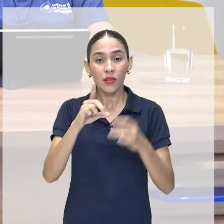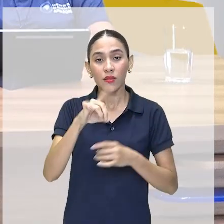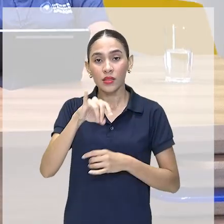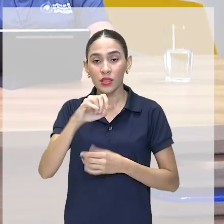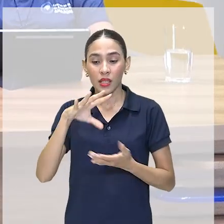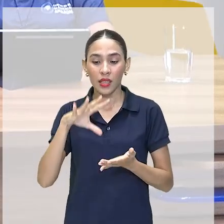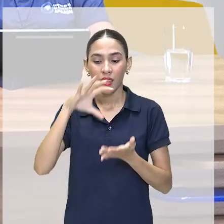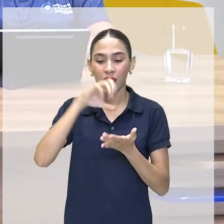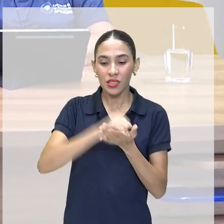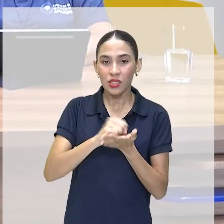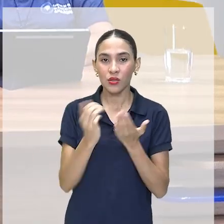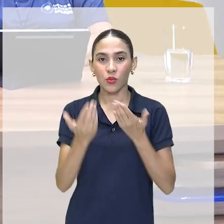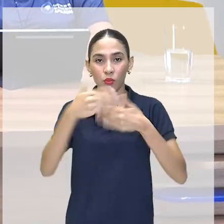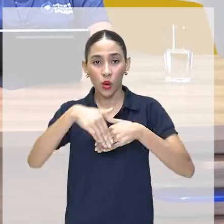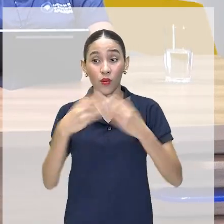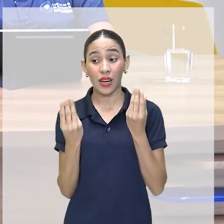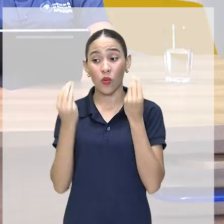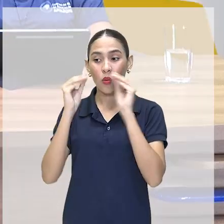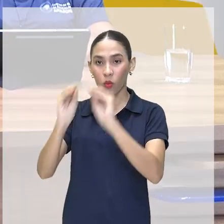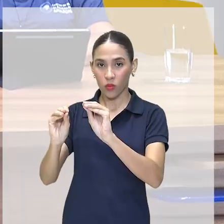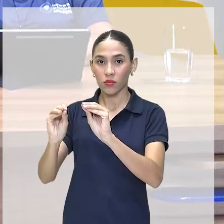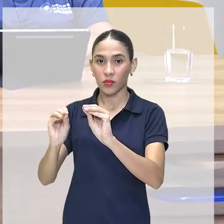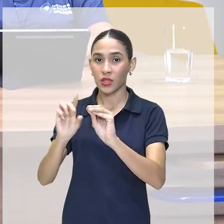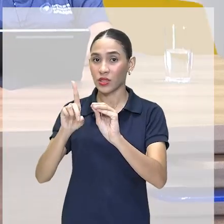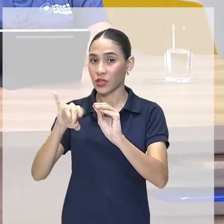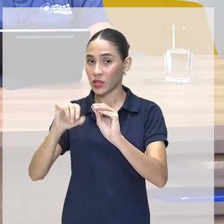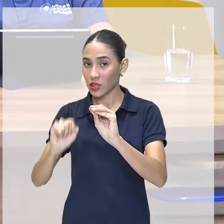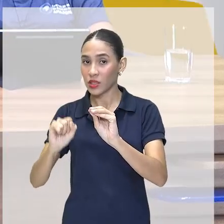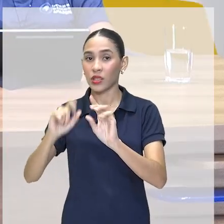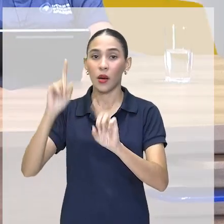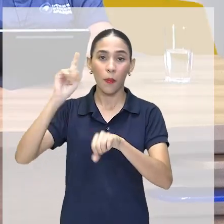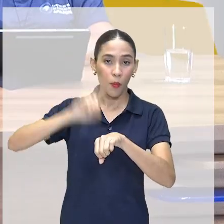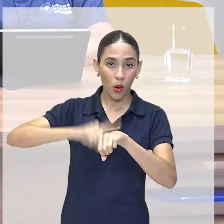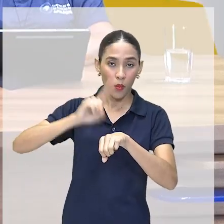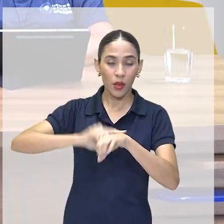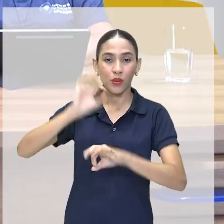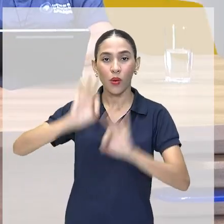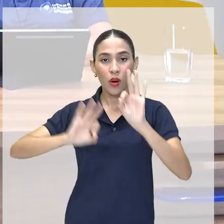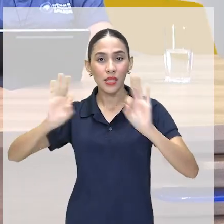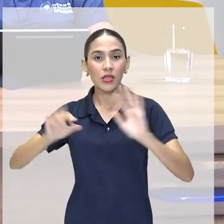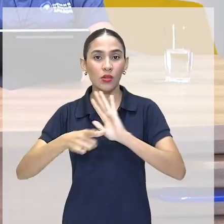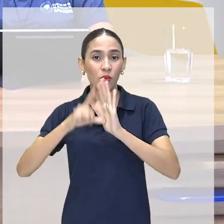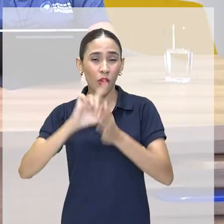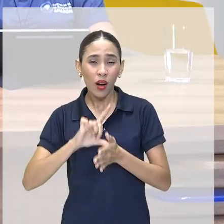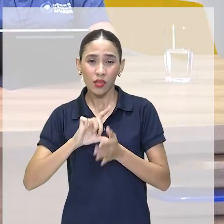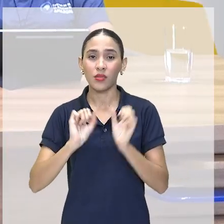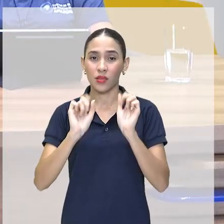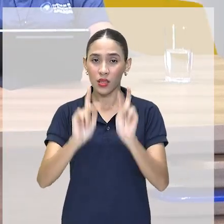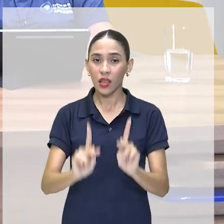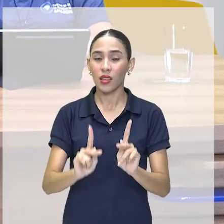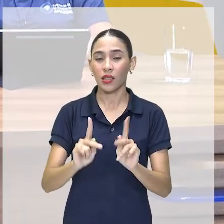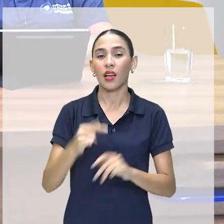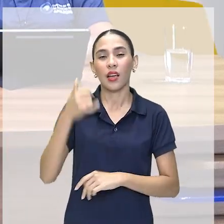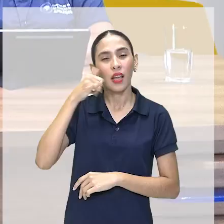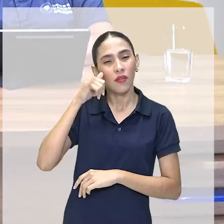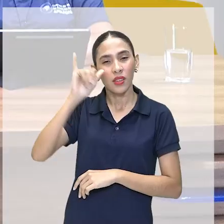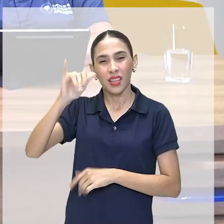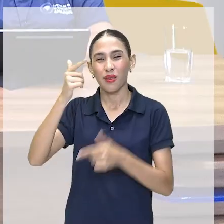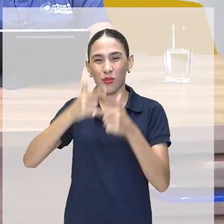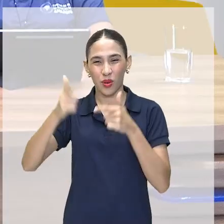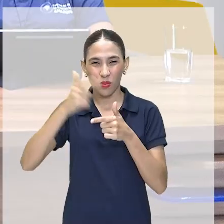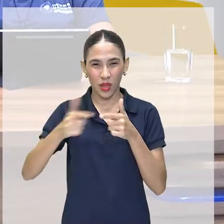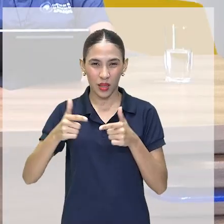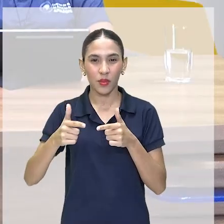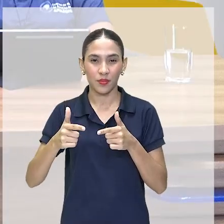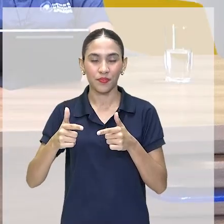Ao cadastrar uma avaliação, lancem no mesmo dia, no mesmo momento, se programem para fazer isso de uma vez só, para não deixar a